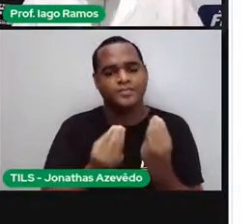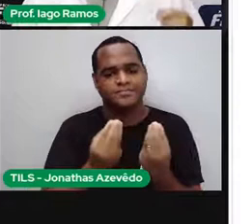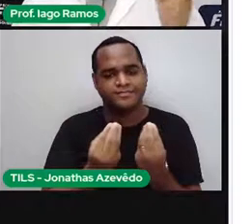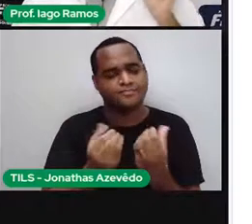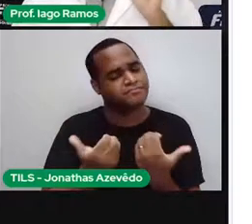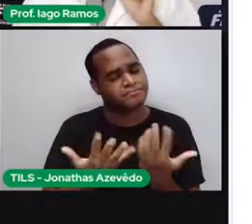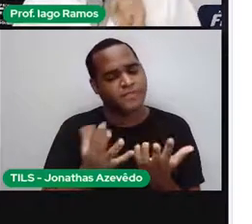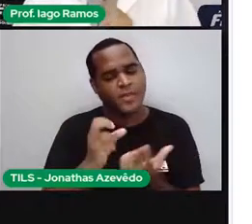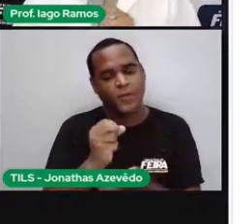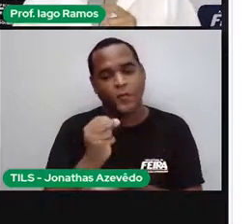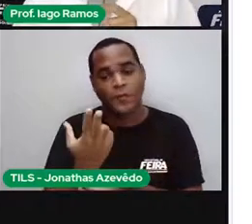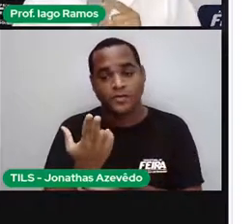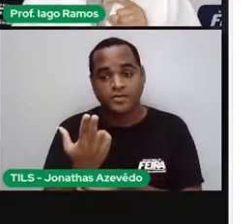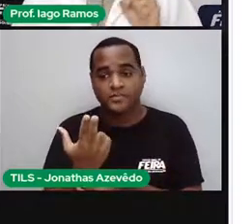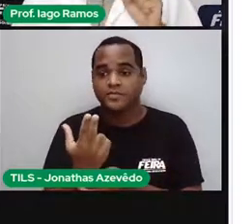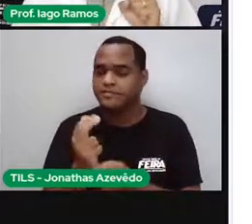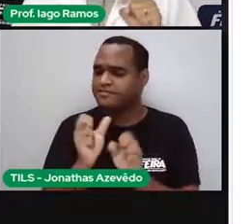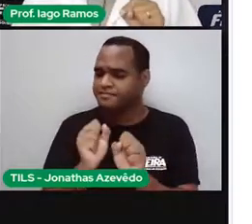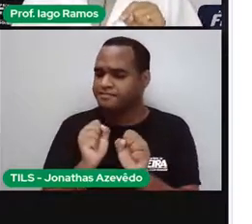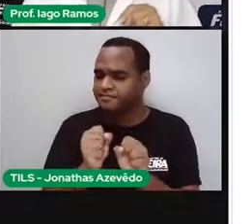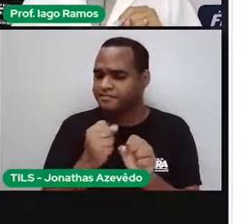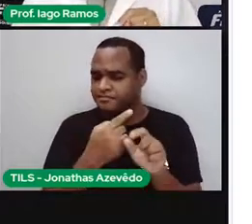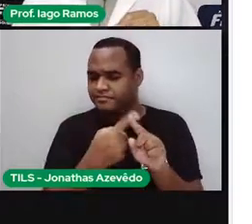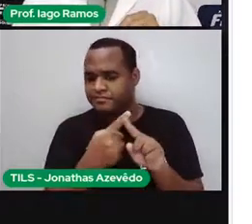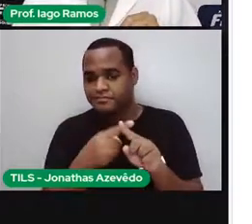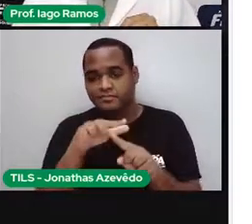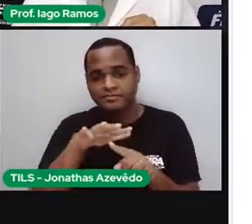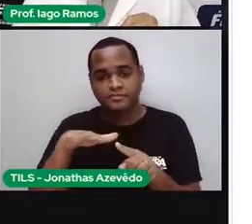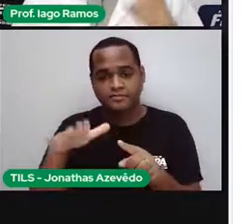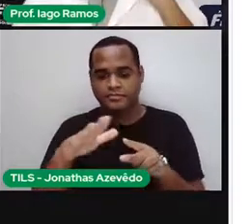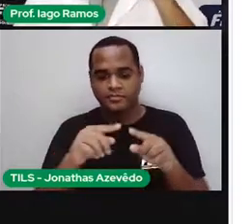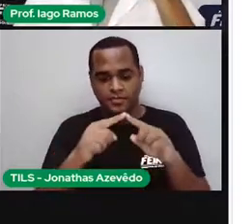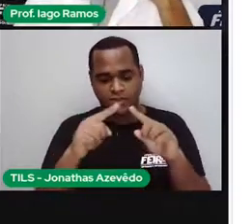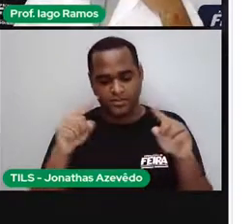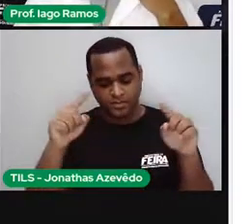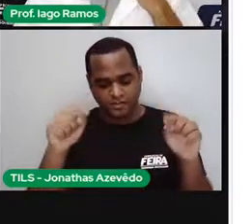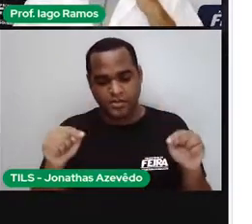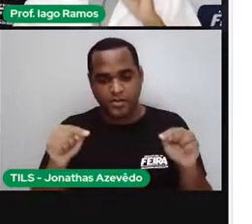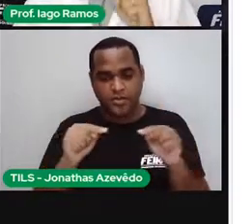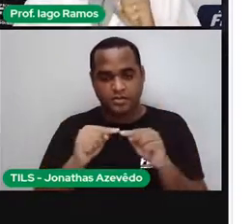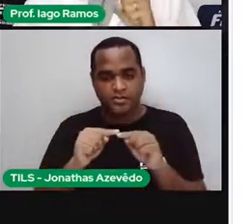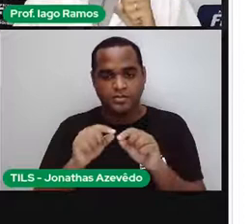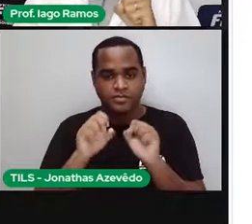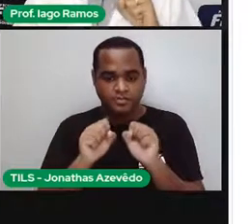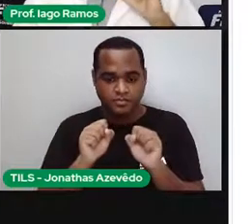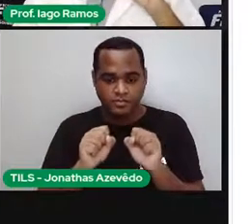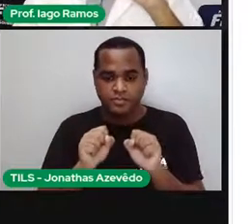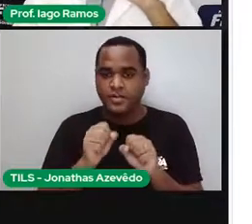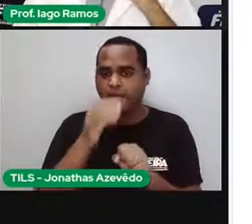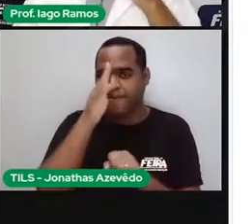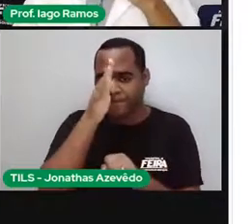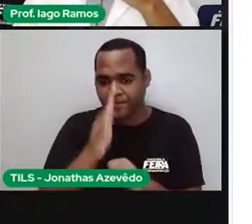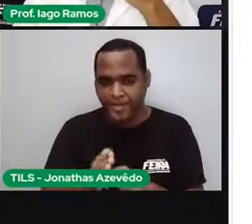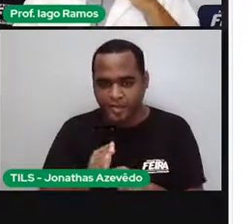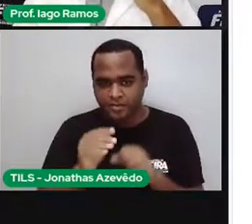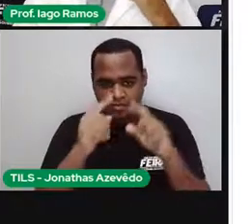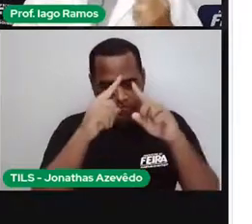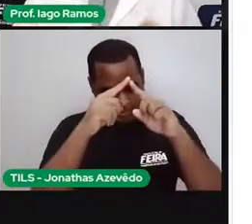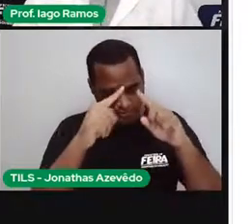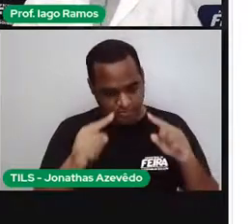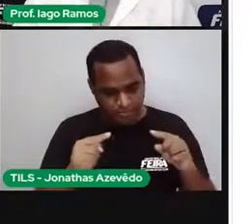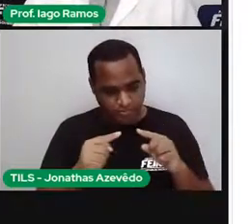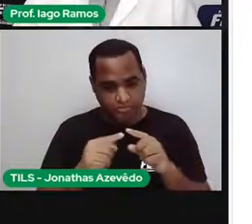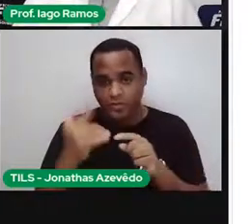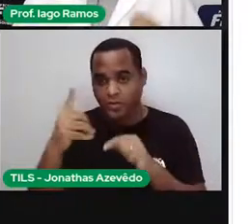seja porque dividindo esse retângulo em dois triângulos Por que que a